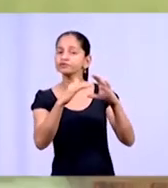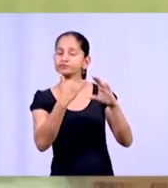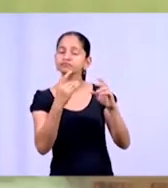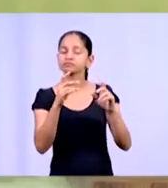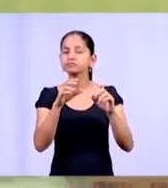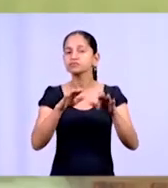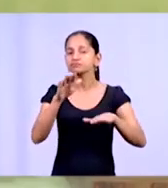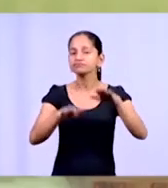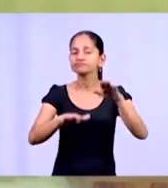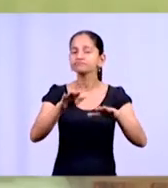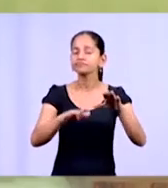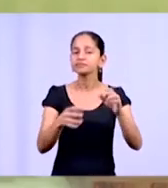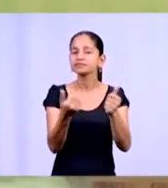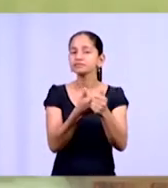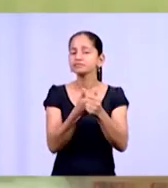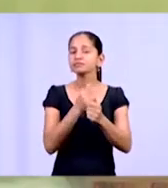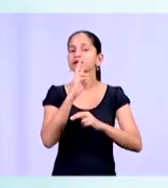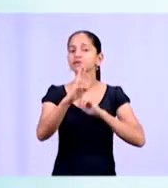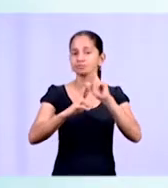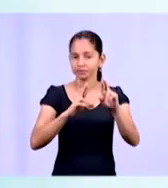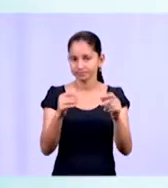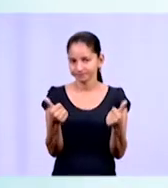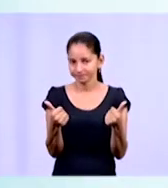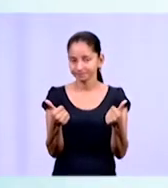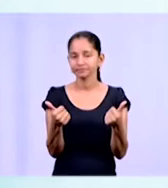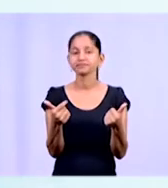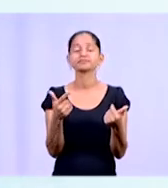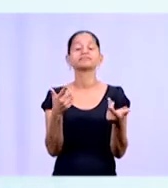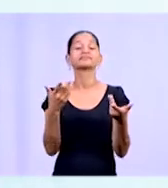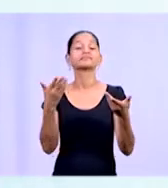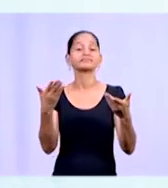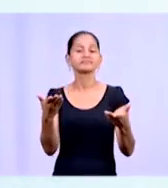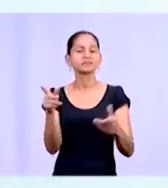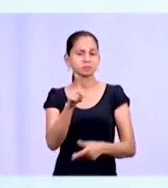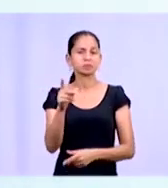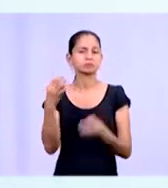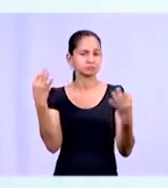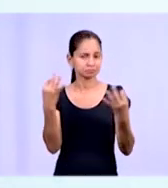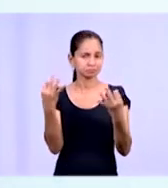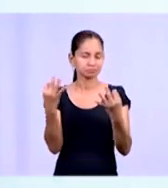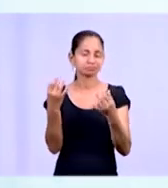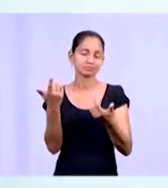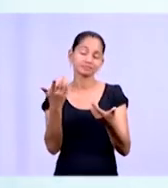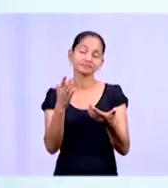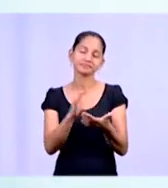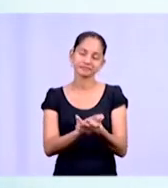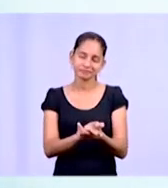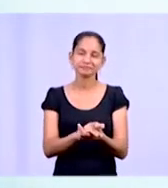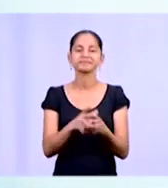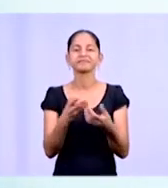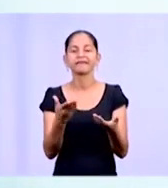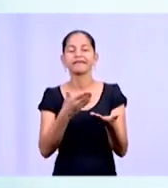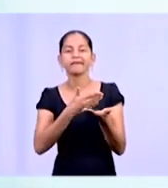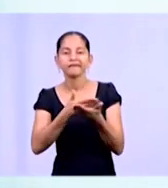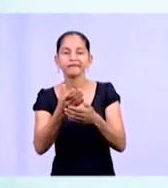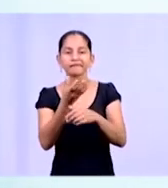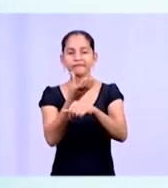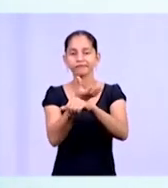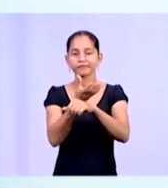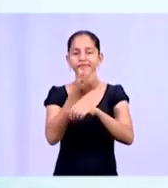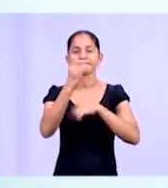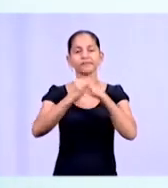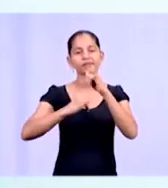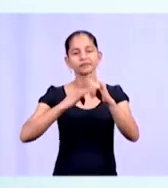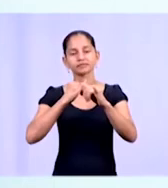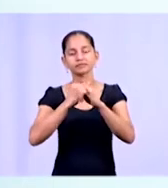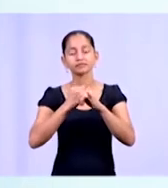que a gente, na medida do possível, tenta responder. É uma professora multidisciplinar, né, professora? E essa disciplina, Introdução Informática, acho que